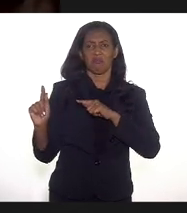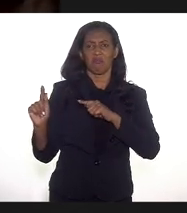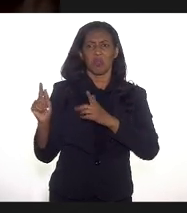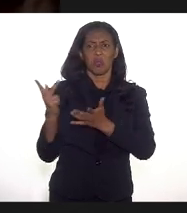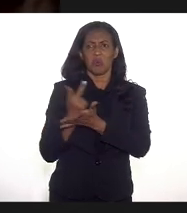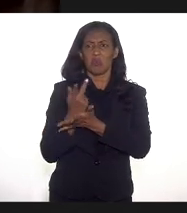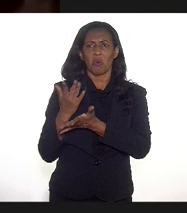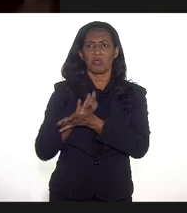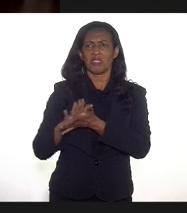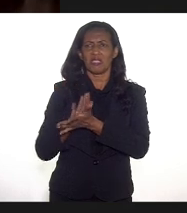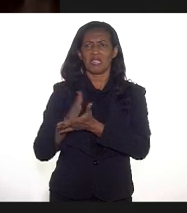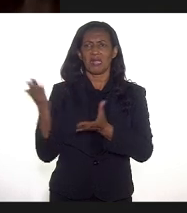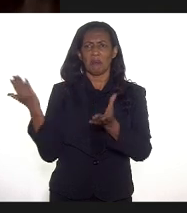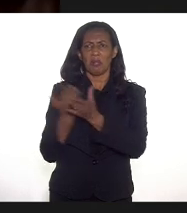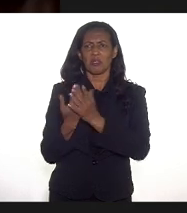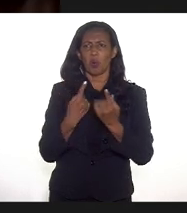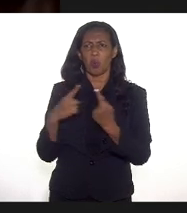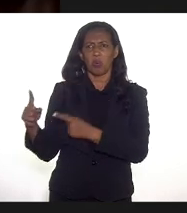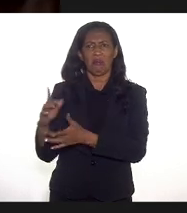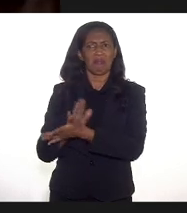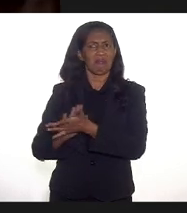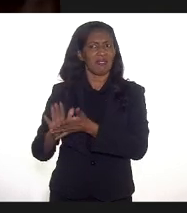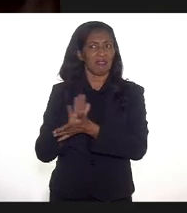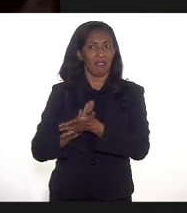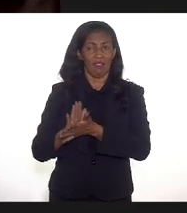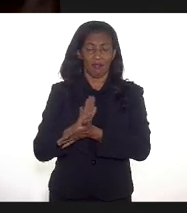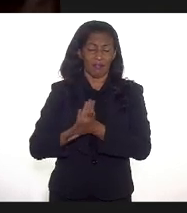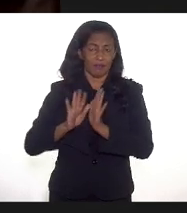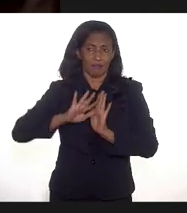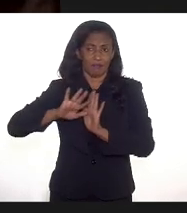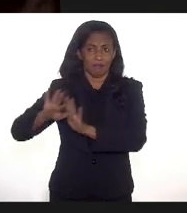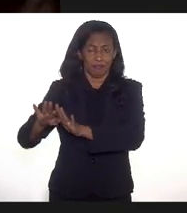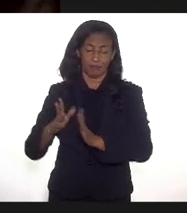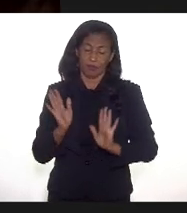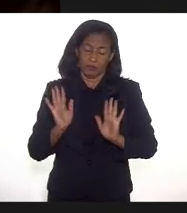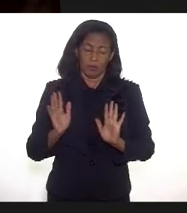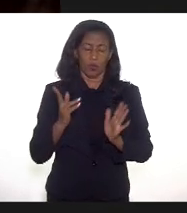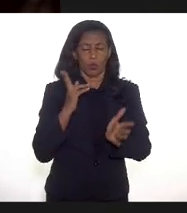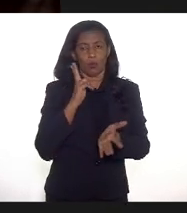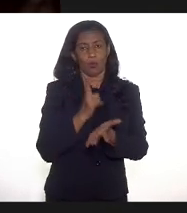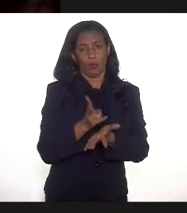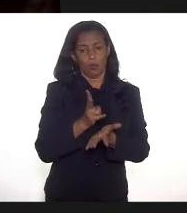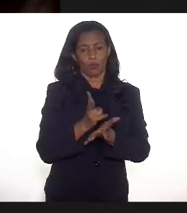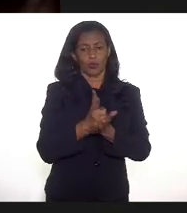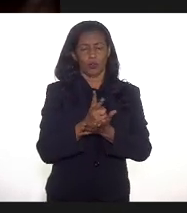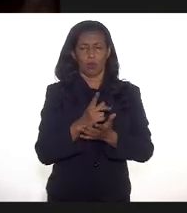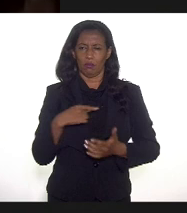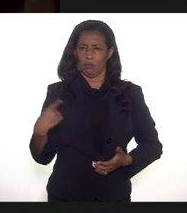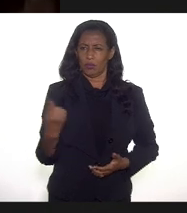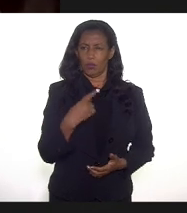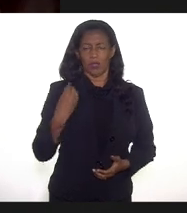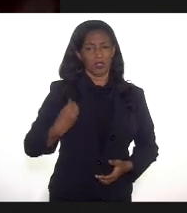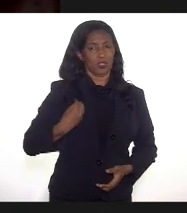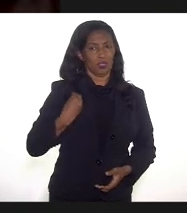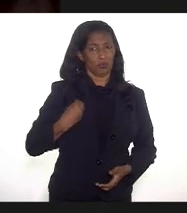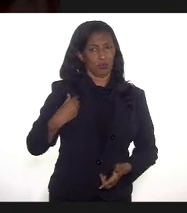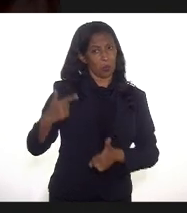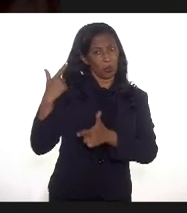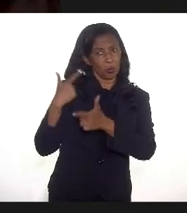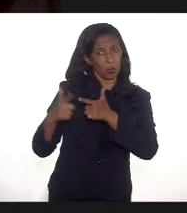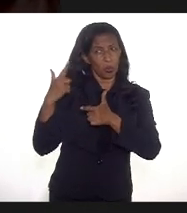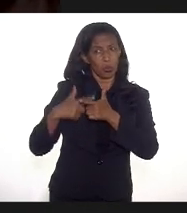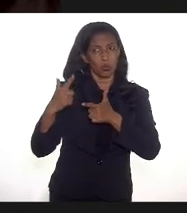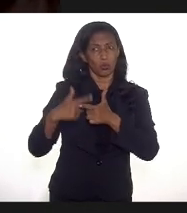Não responde nenhum processo, nada. Mas, continuando, como eu falei, a gente está vivenciando as consequências